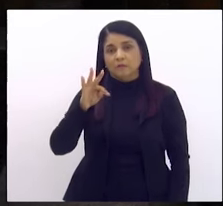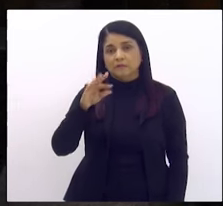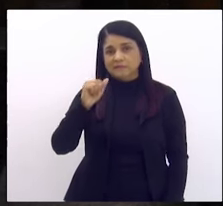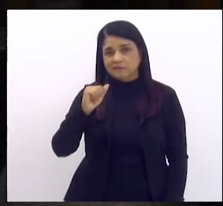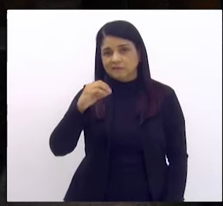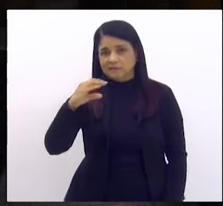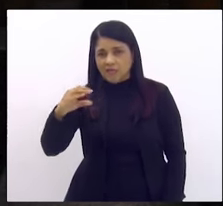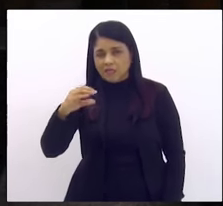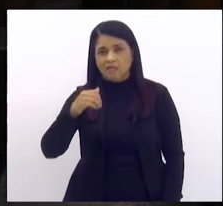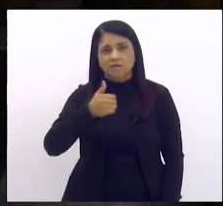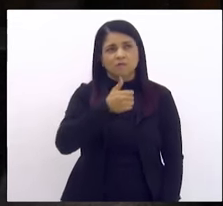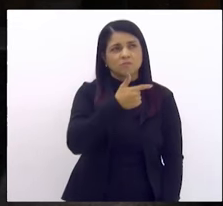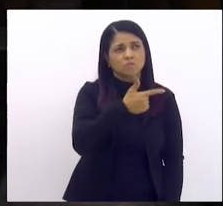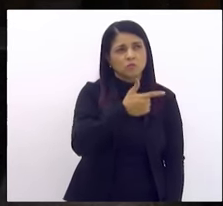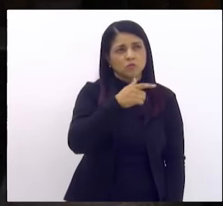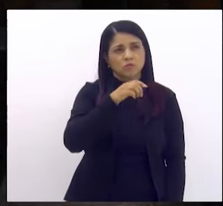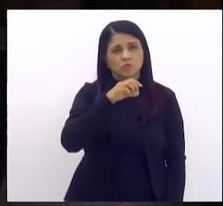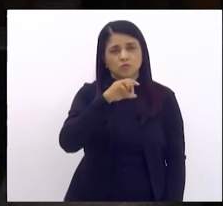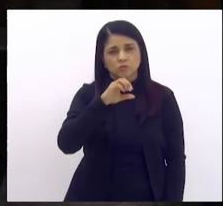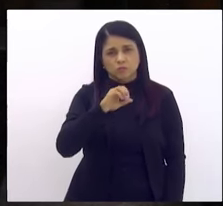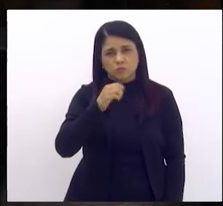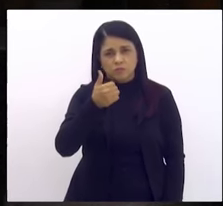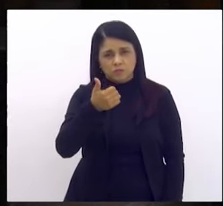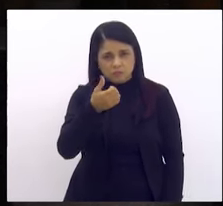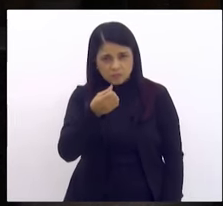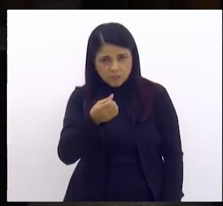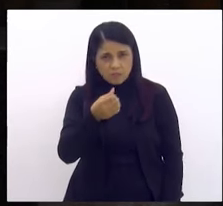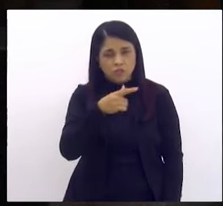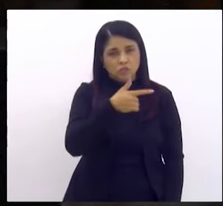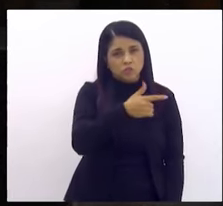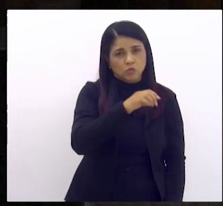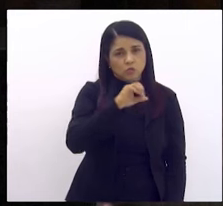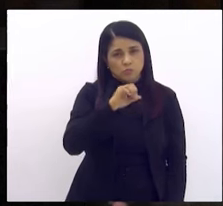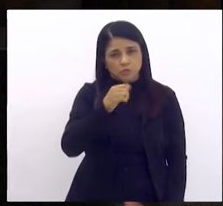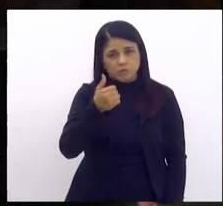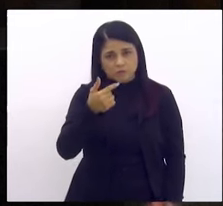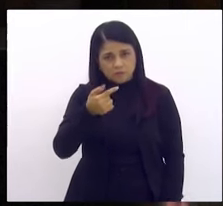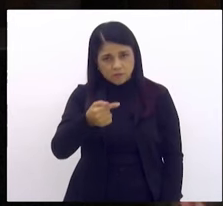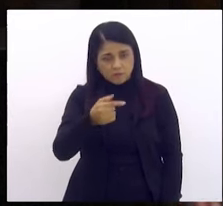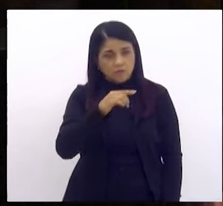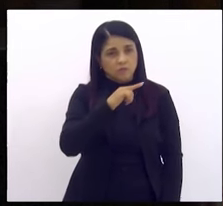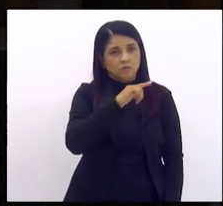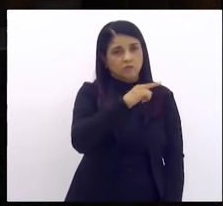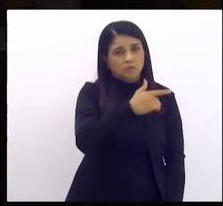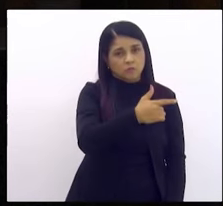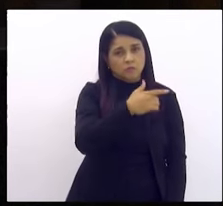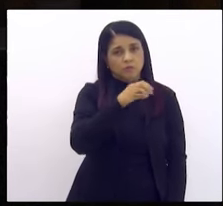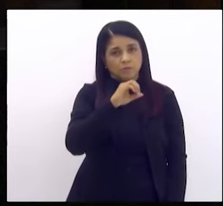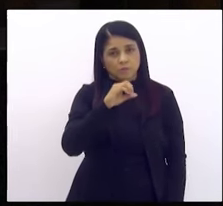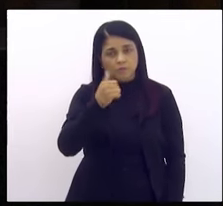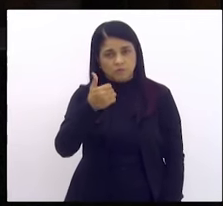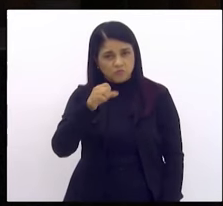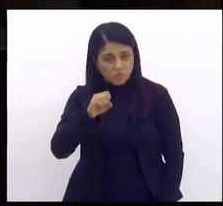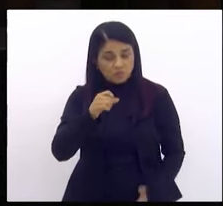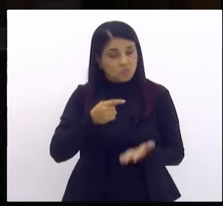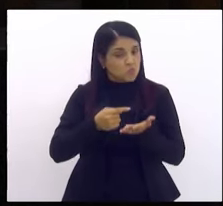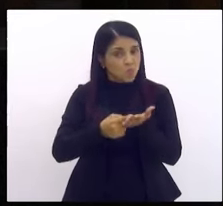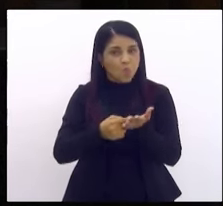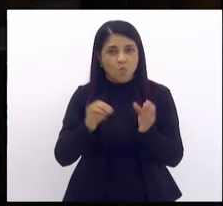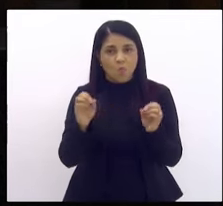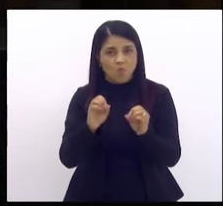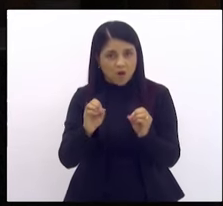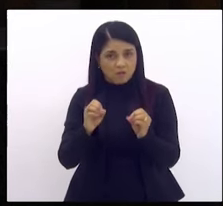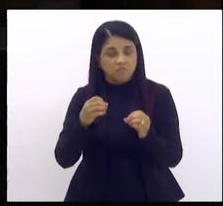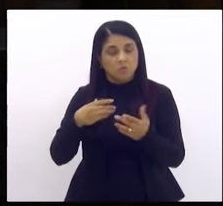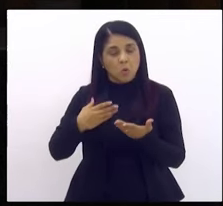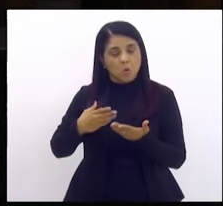desde 2016, 17, 18, e esse TAC não foi cumprido. Então, dei entrada, protocolei aqui